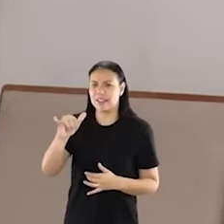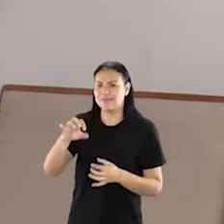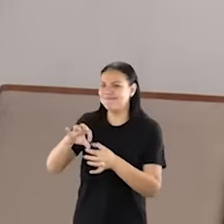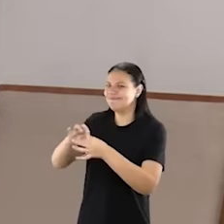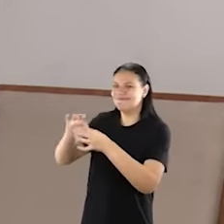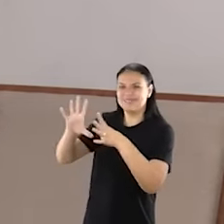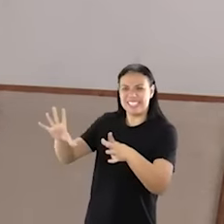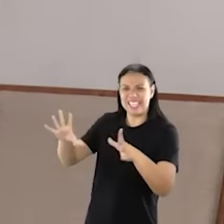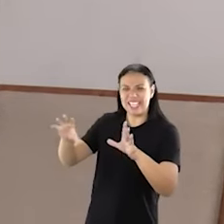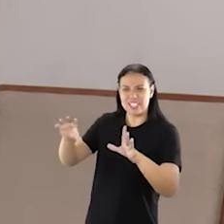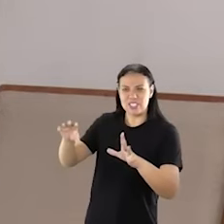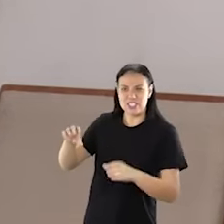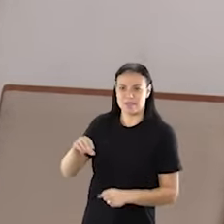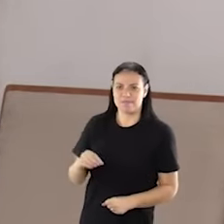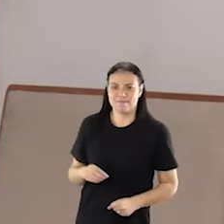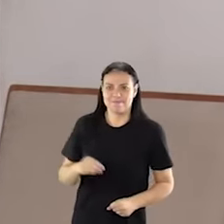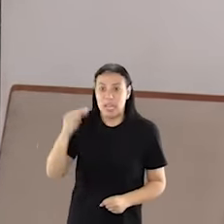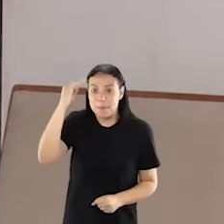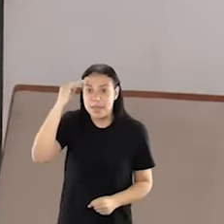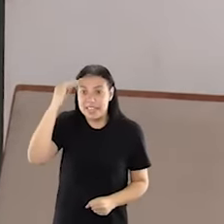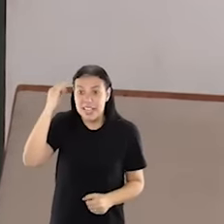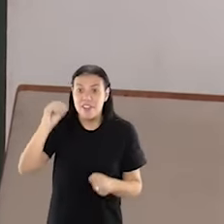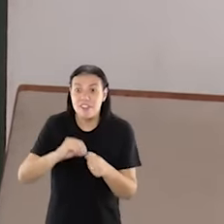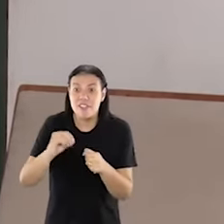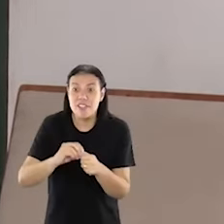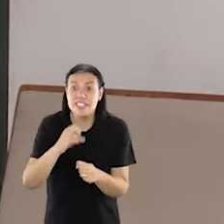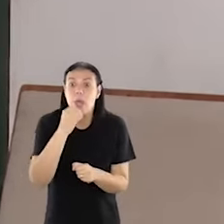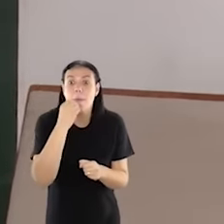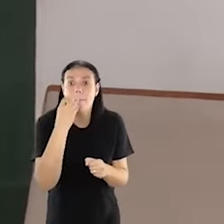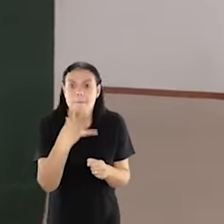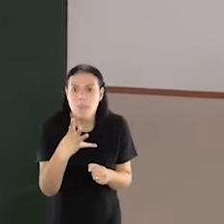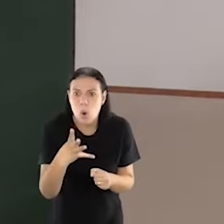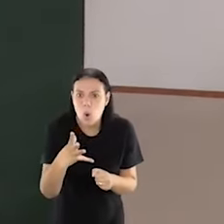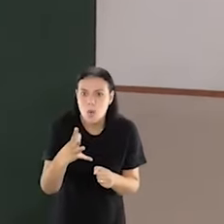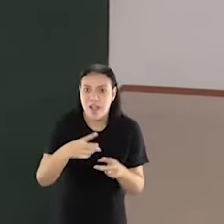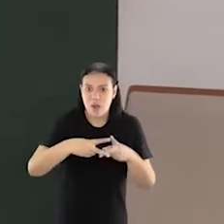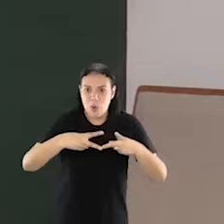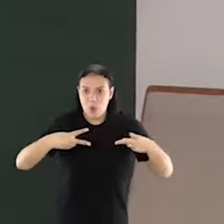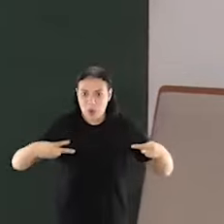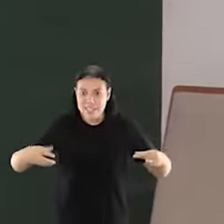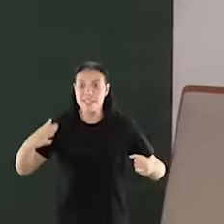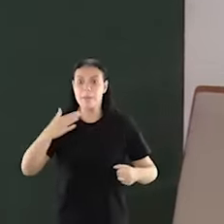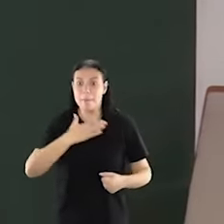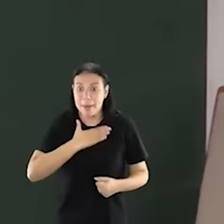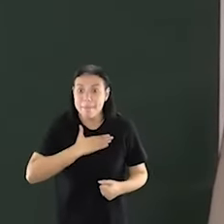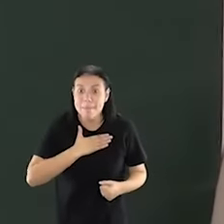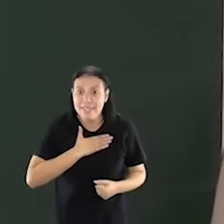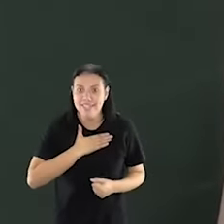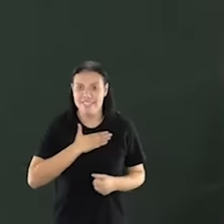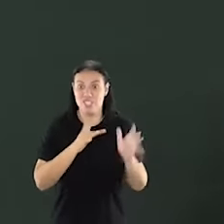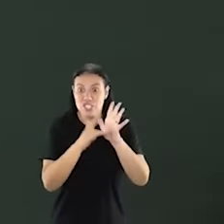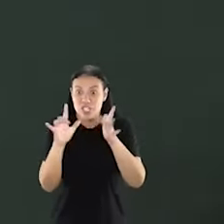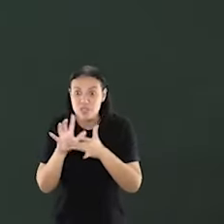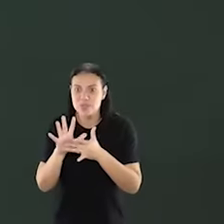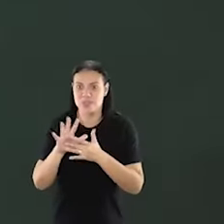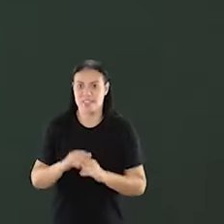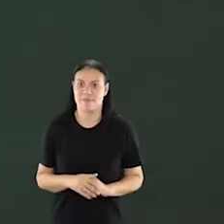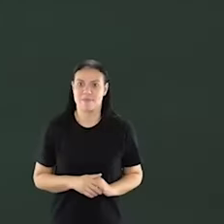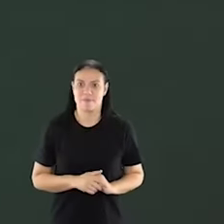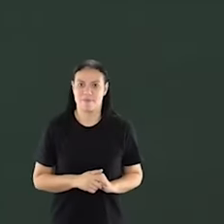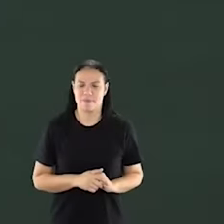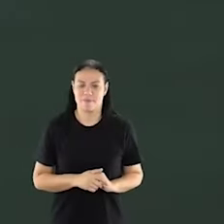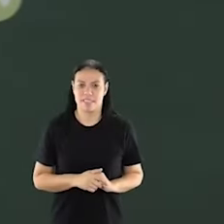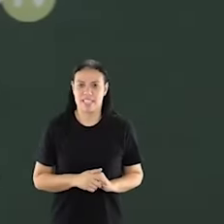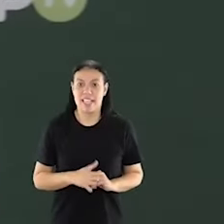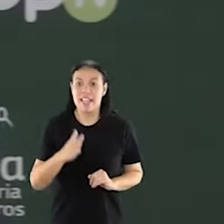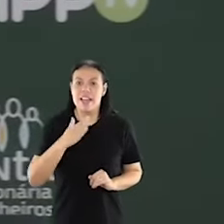para comigo. Os pobres sempre os tendes convosco, a mim nem sempre me tendes. Ela fez o que pôde. Ela antecipou-se a ungir-me para a